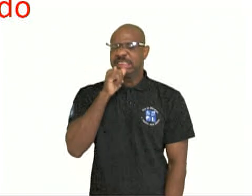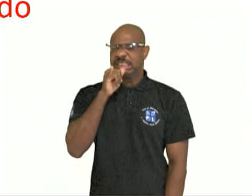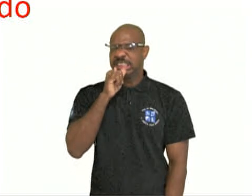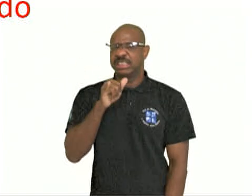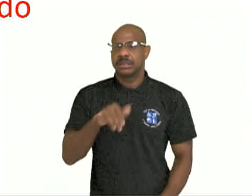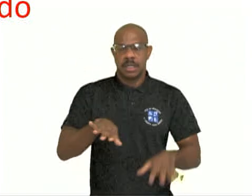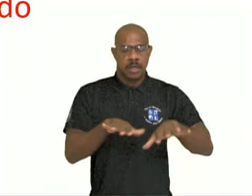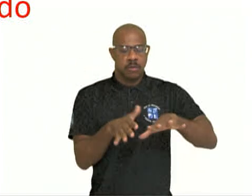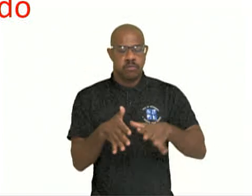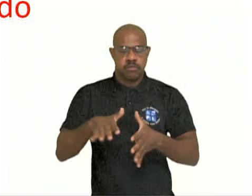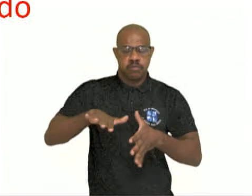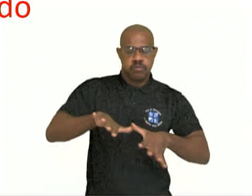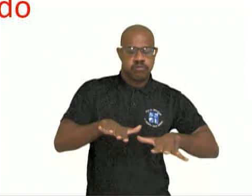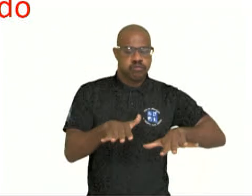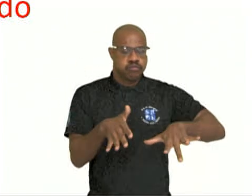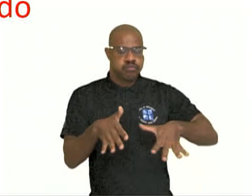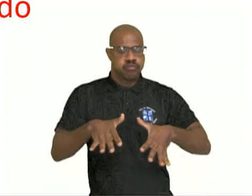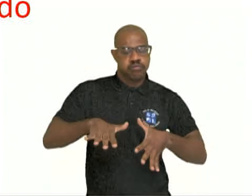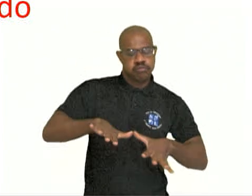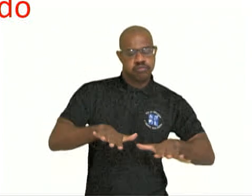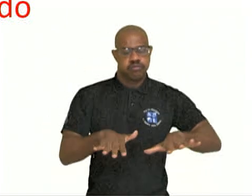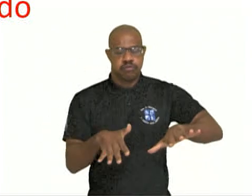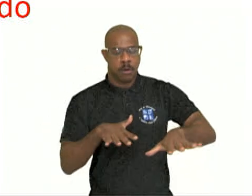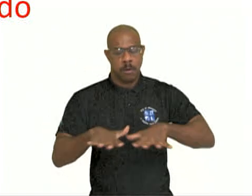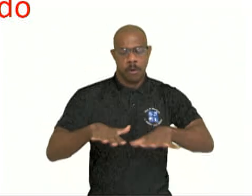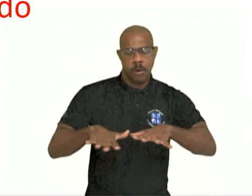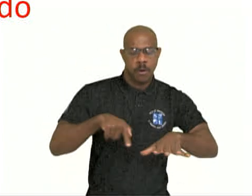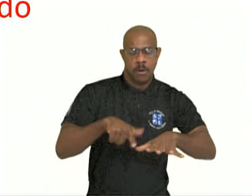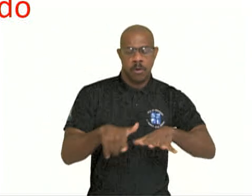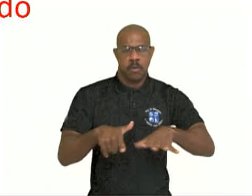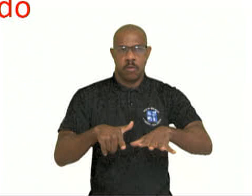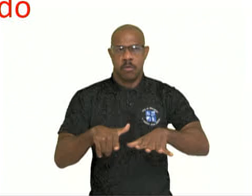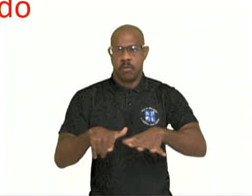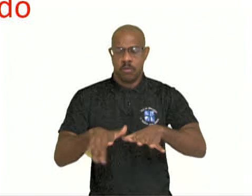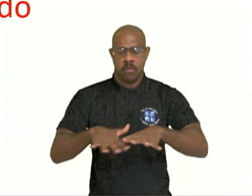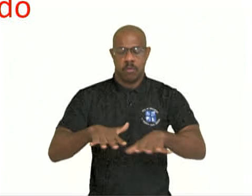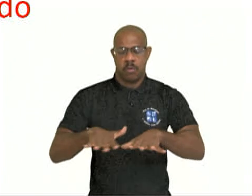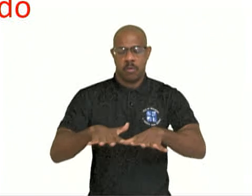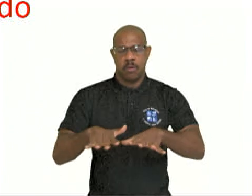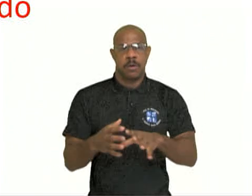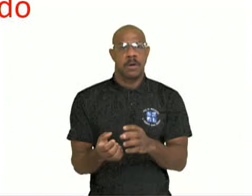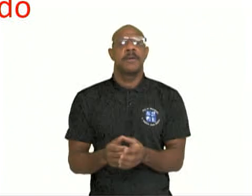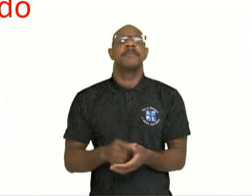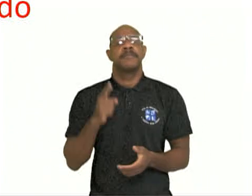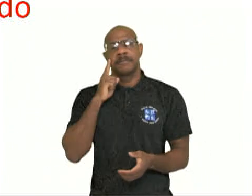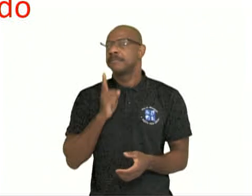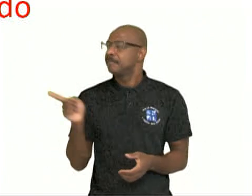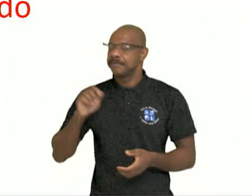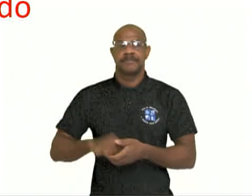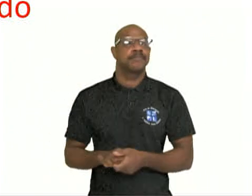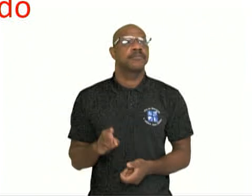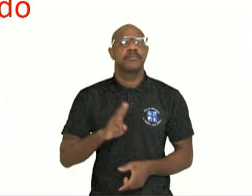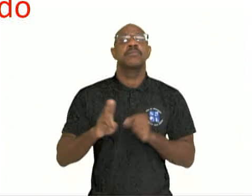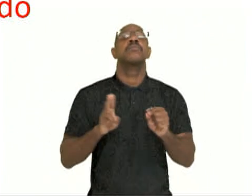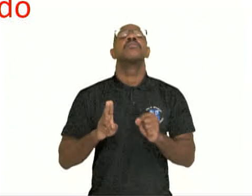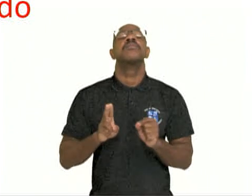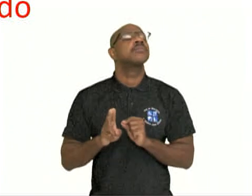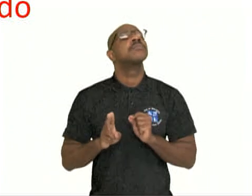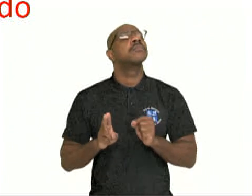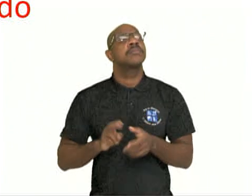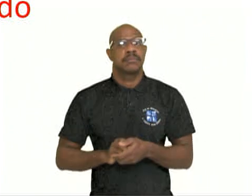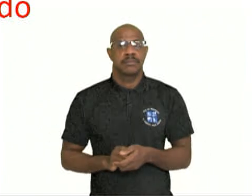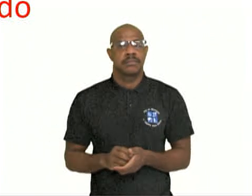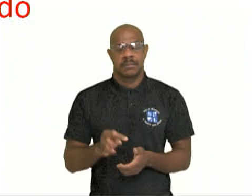de ondas sísmicas. Então a movimentação da crosta terrestre vai liberar essa energia e a gente chama essa liberação de energia